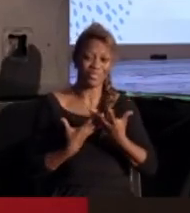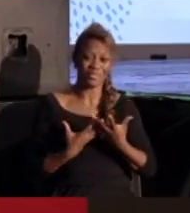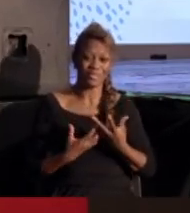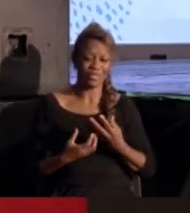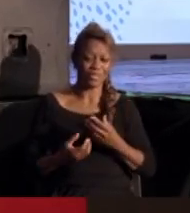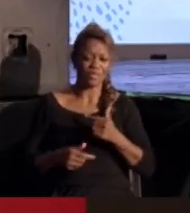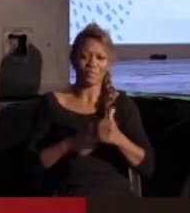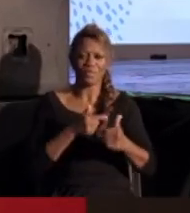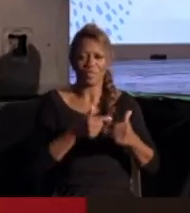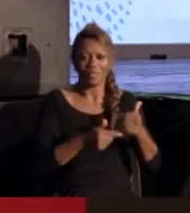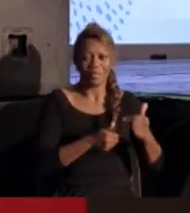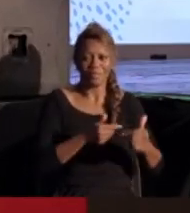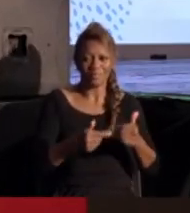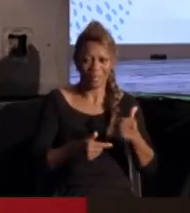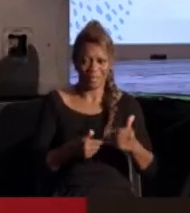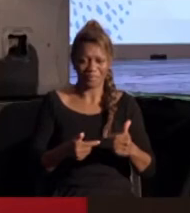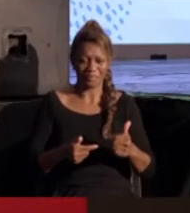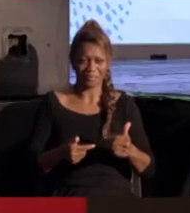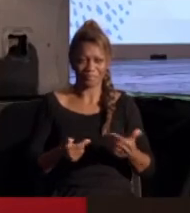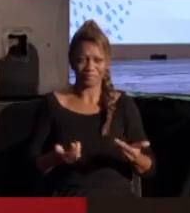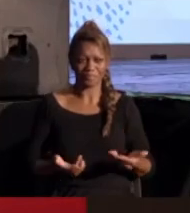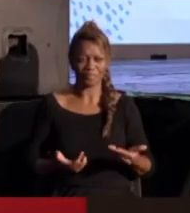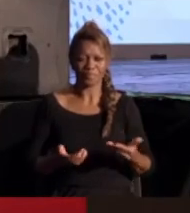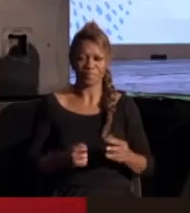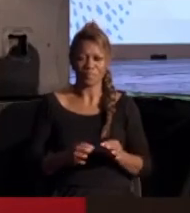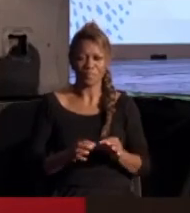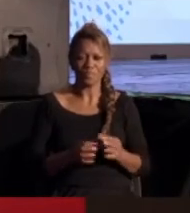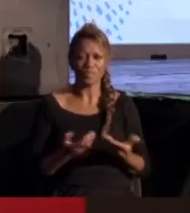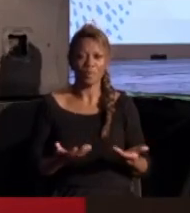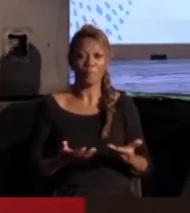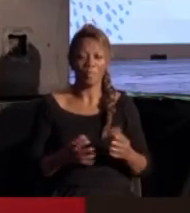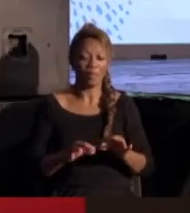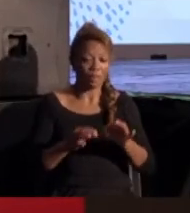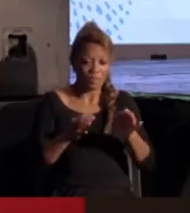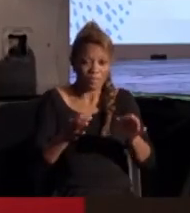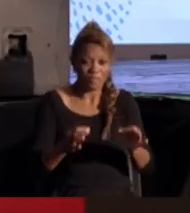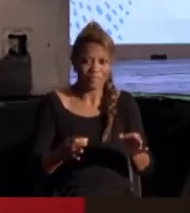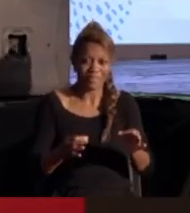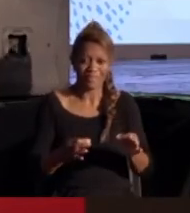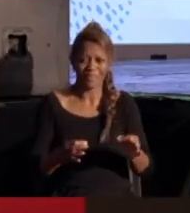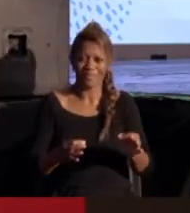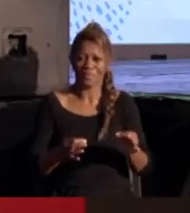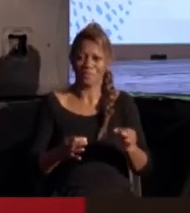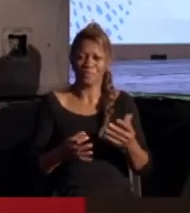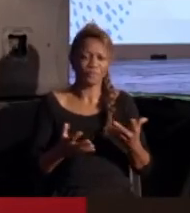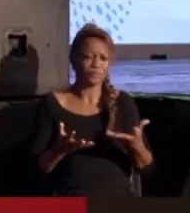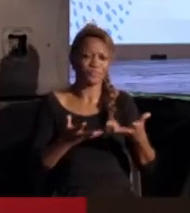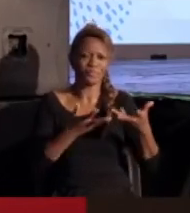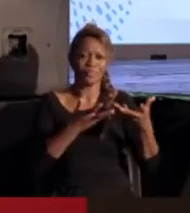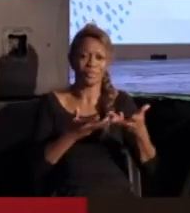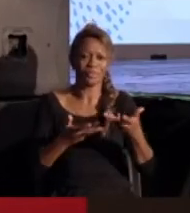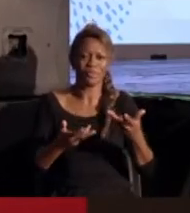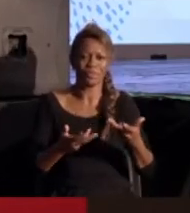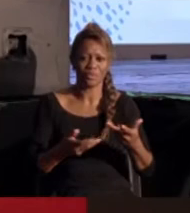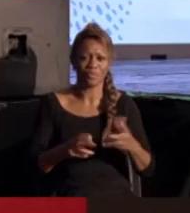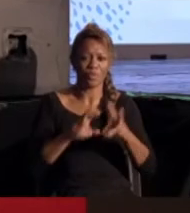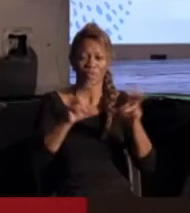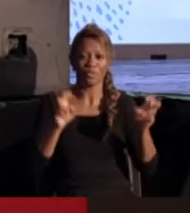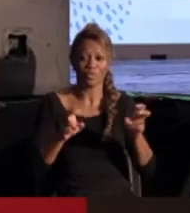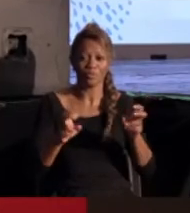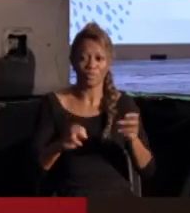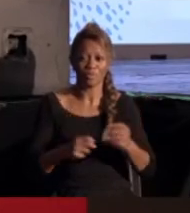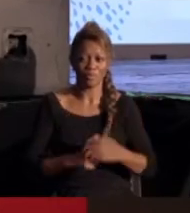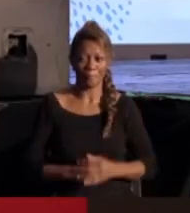trabalhos bucais que estão colocados aí, que foram simplesmente, para mim, foram arrebatadores, né, porque me permitiram nesses últimos